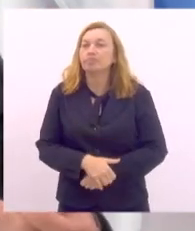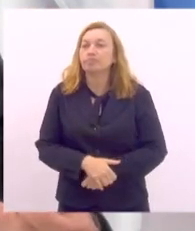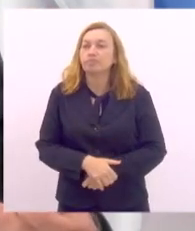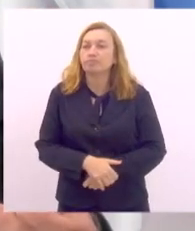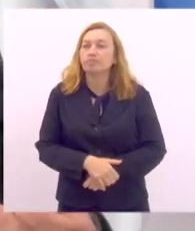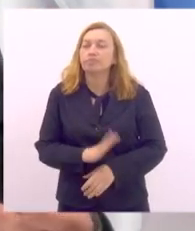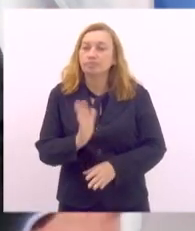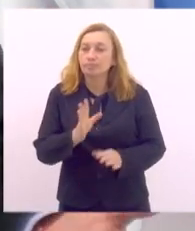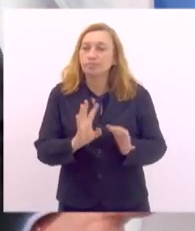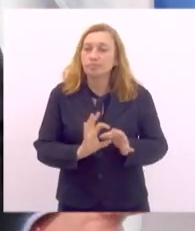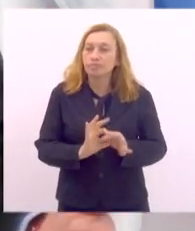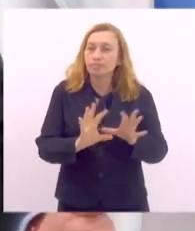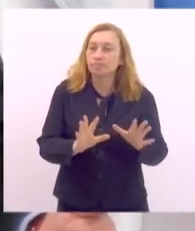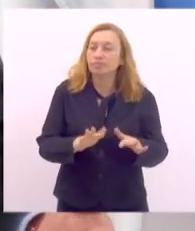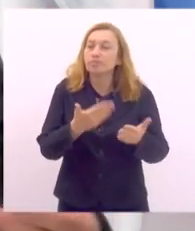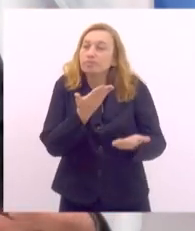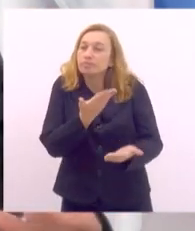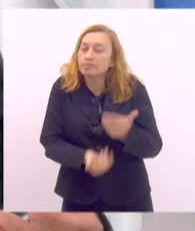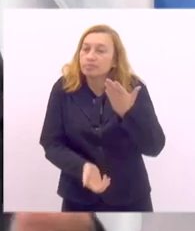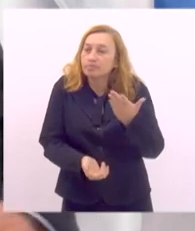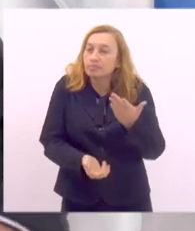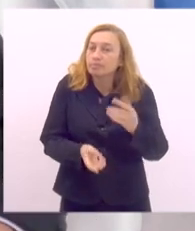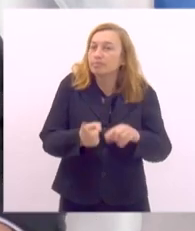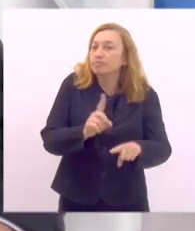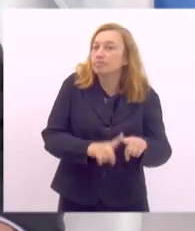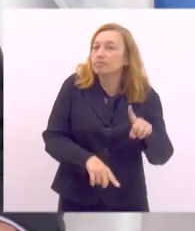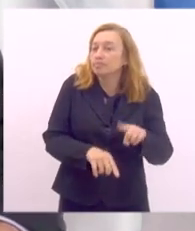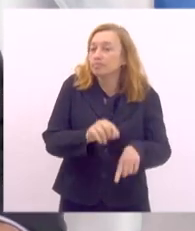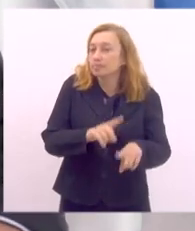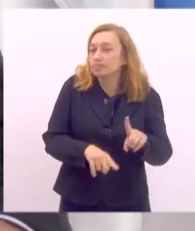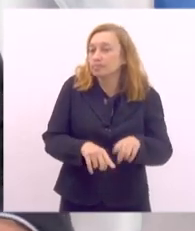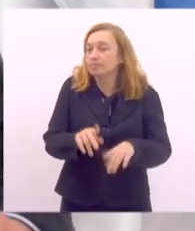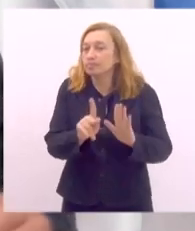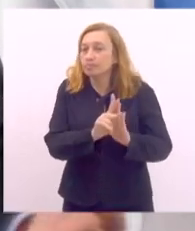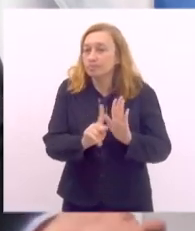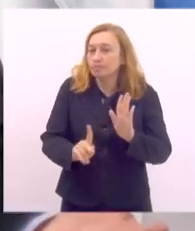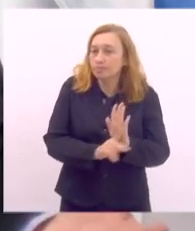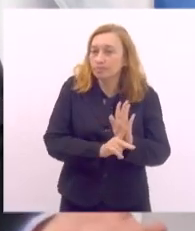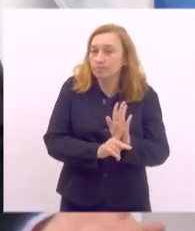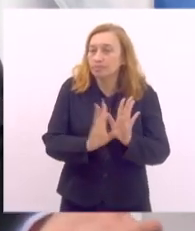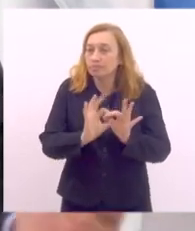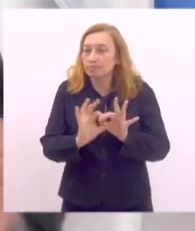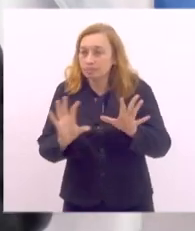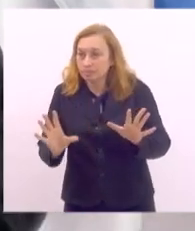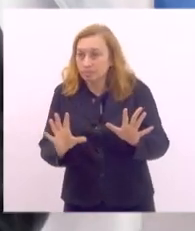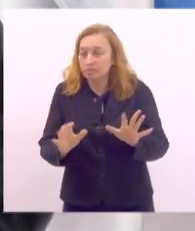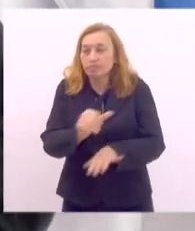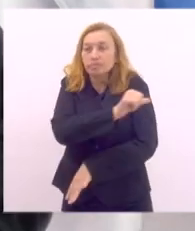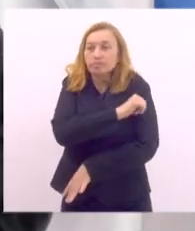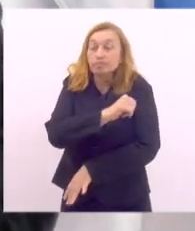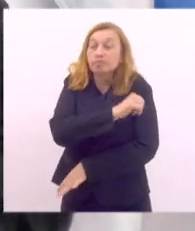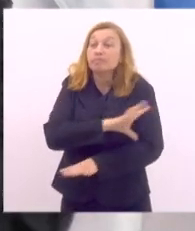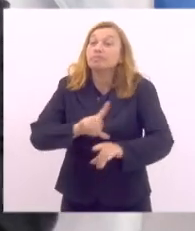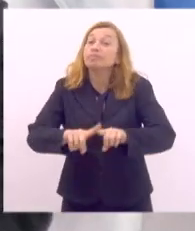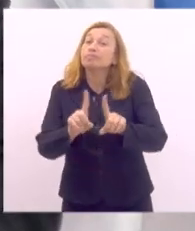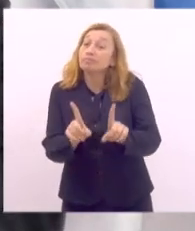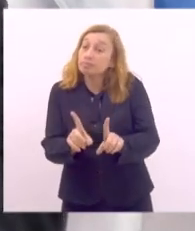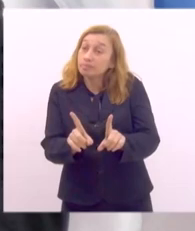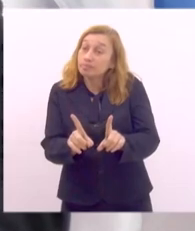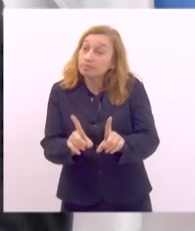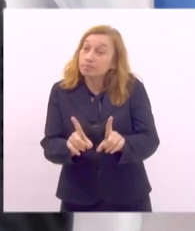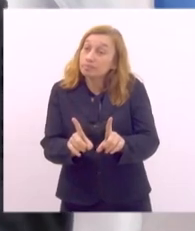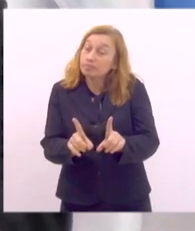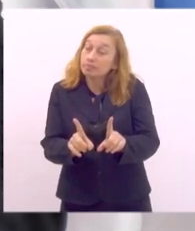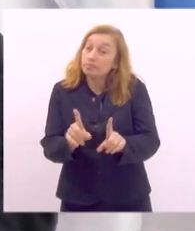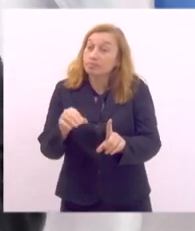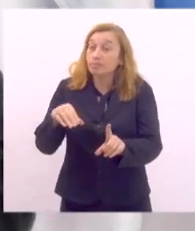e já foi sancionado. Então, perdeu o objeto, o projeto autorizativo da enfermeira. Mas é uma questão, hein,